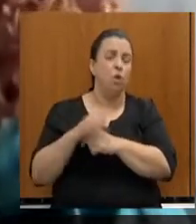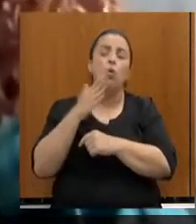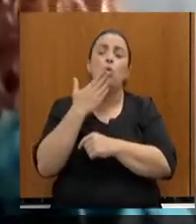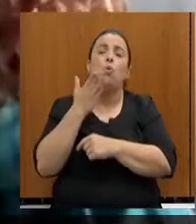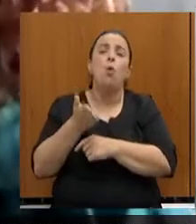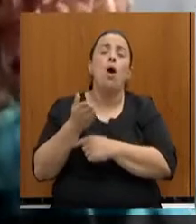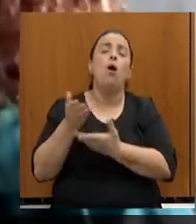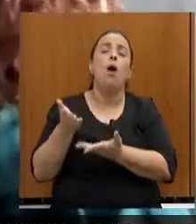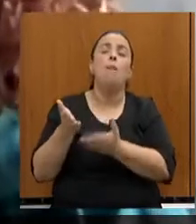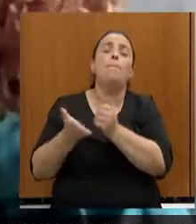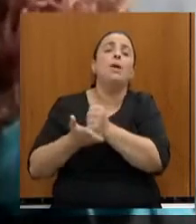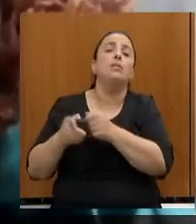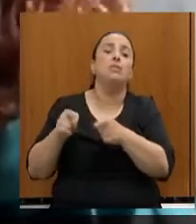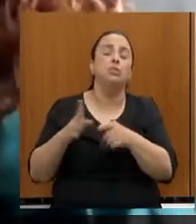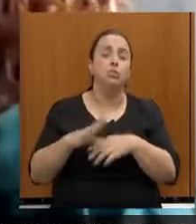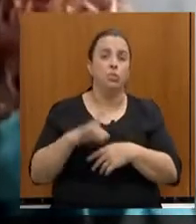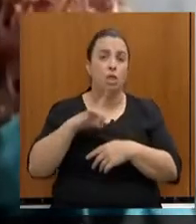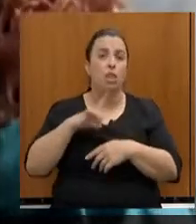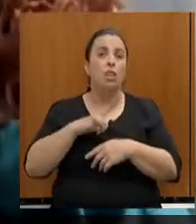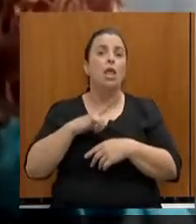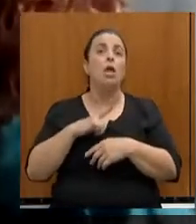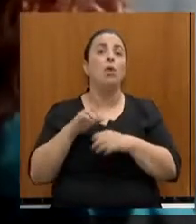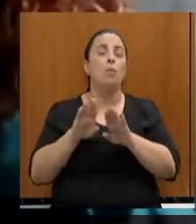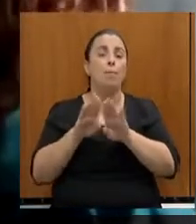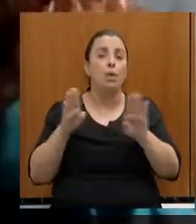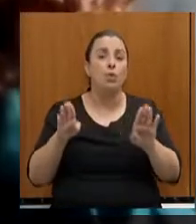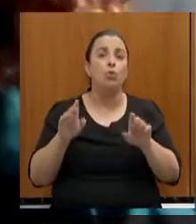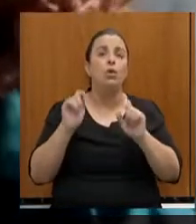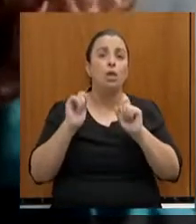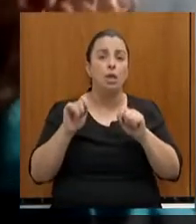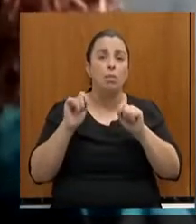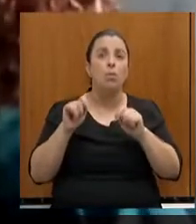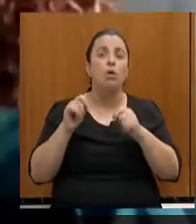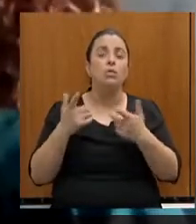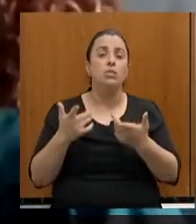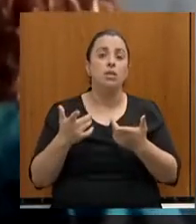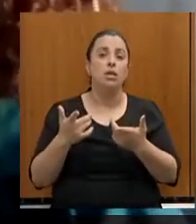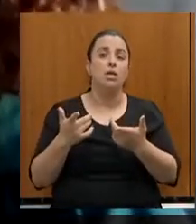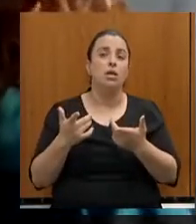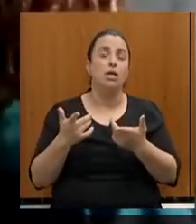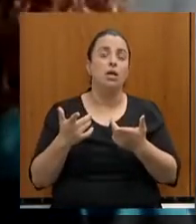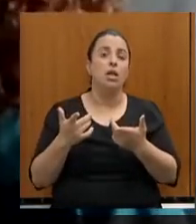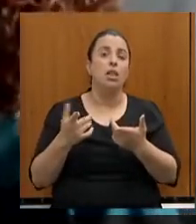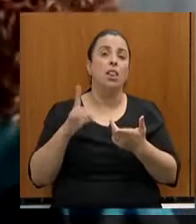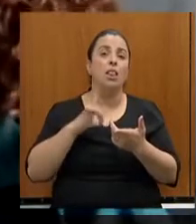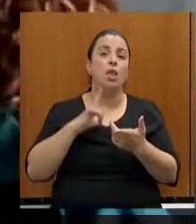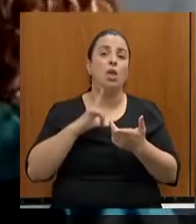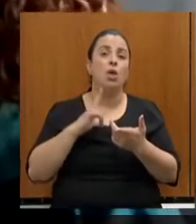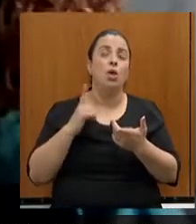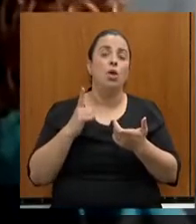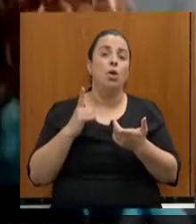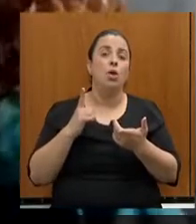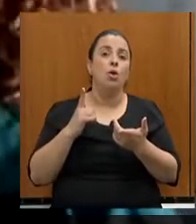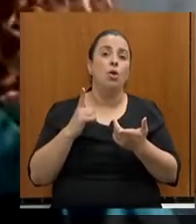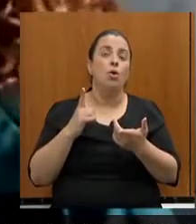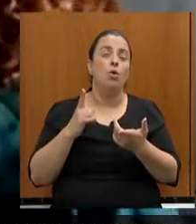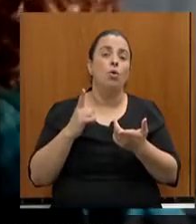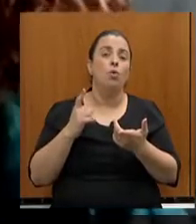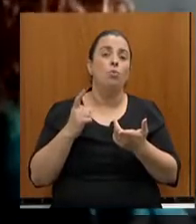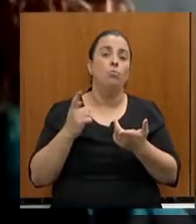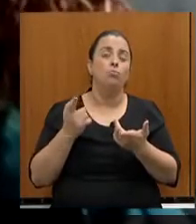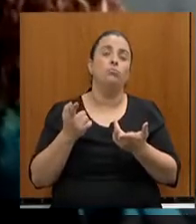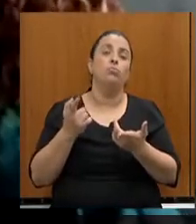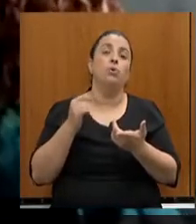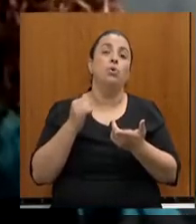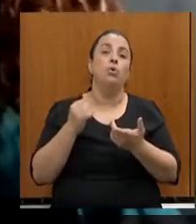abertura para que eles possam ser firmadas entendendo que trata-se de um instrumento transitório e necessário